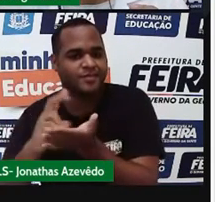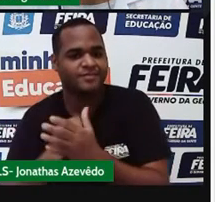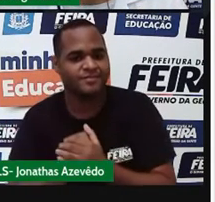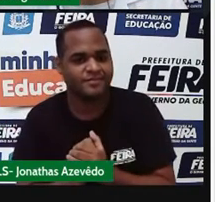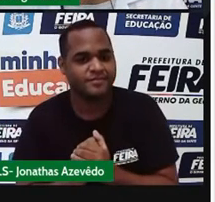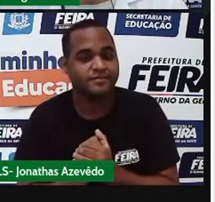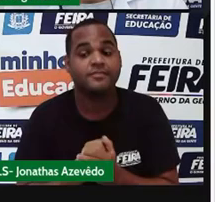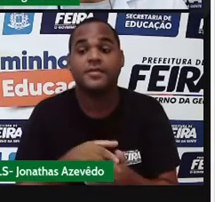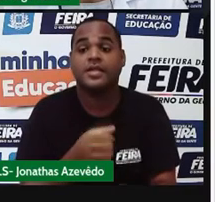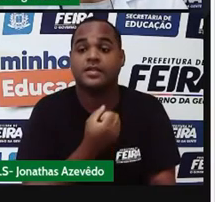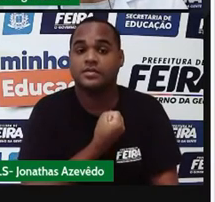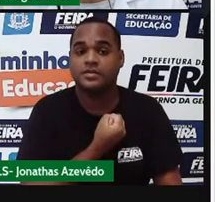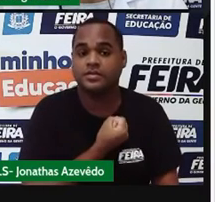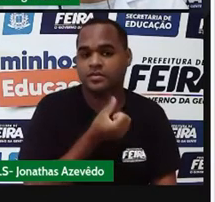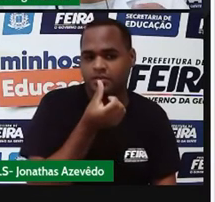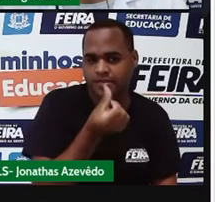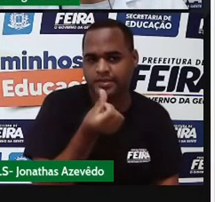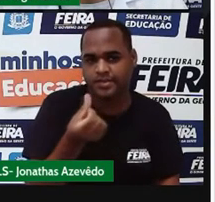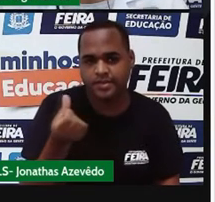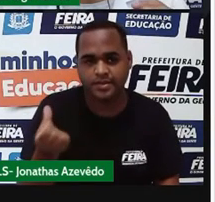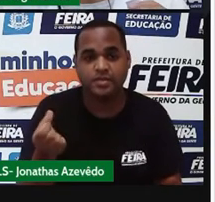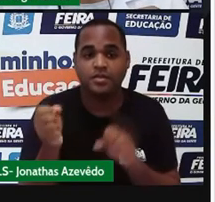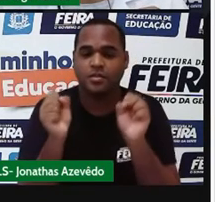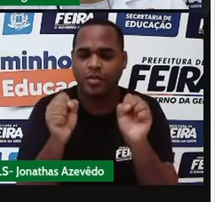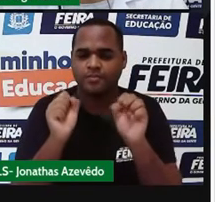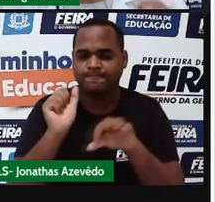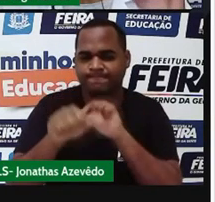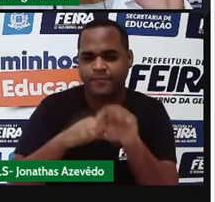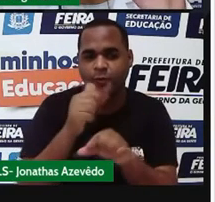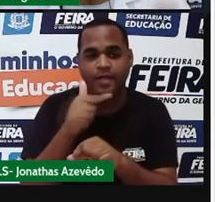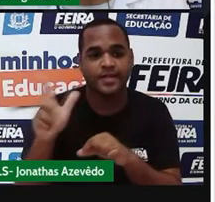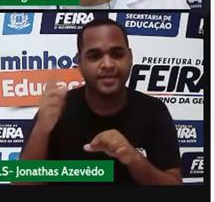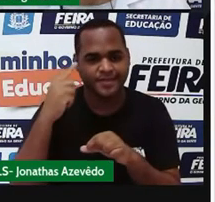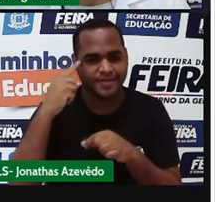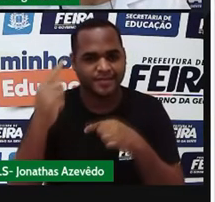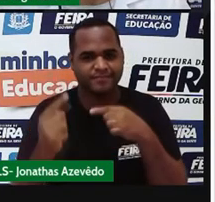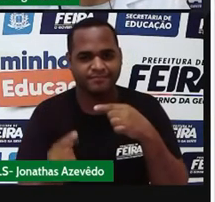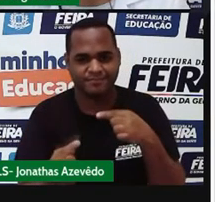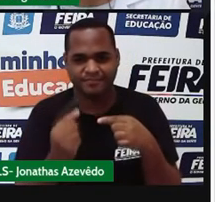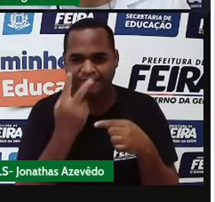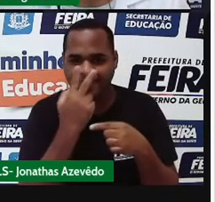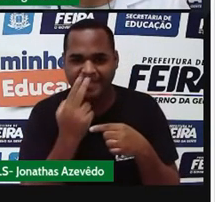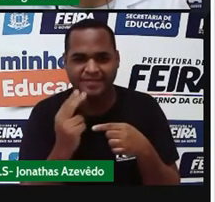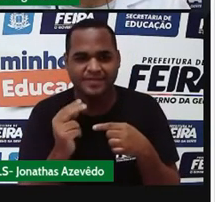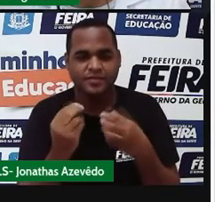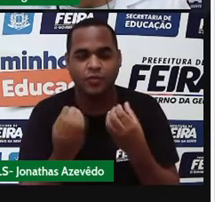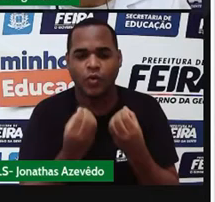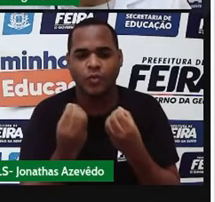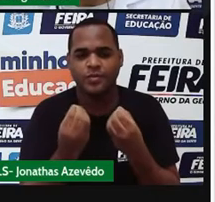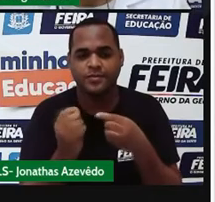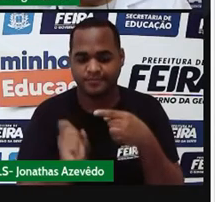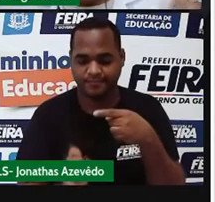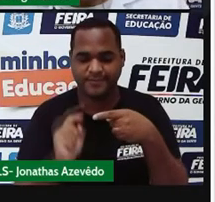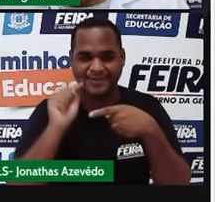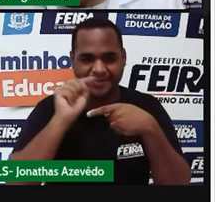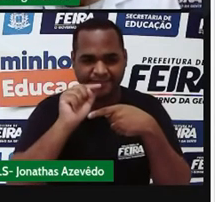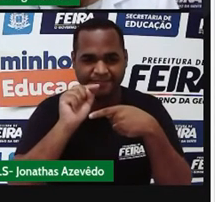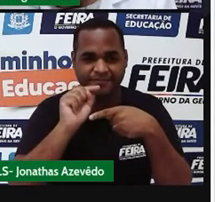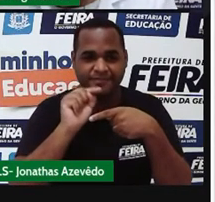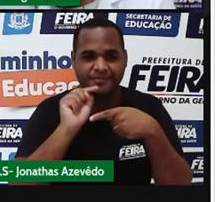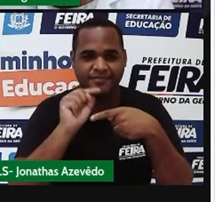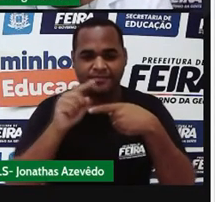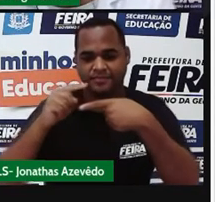algarismo 6 ele vai virar a parte de cima da fração Então você vai escrever a fração e na